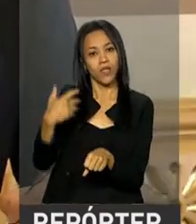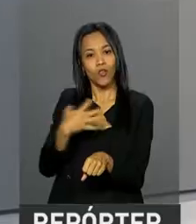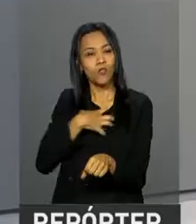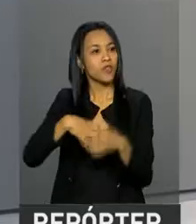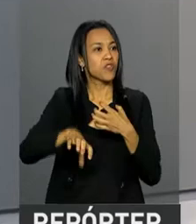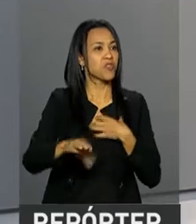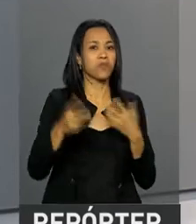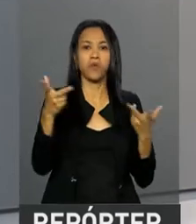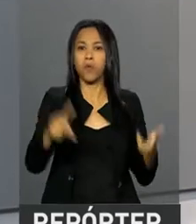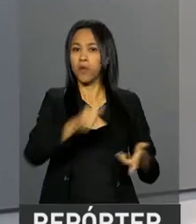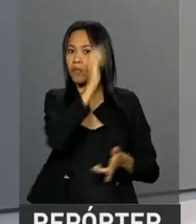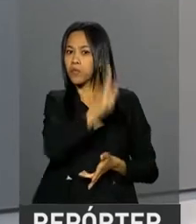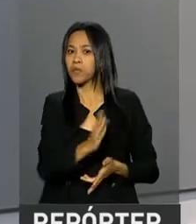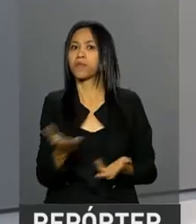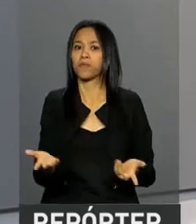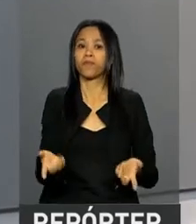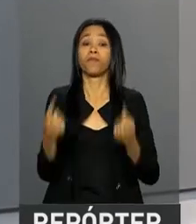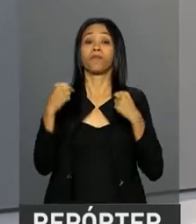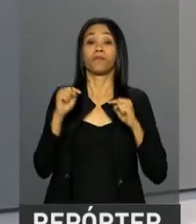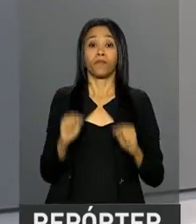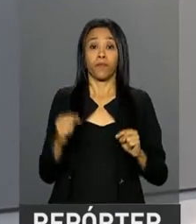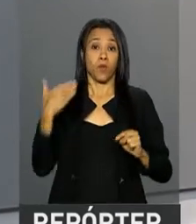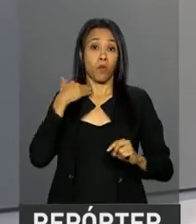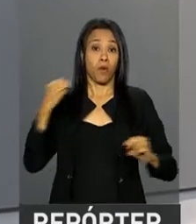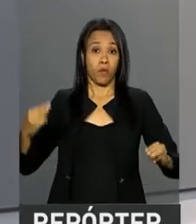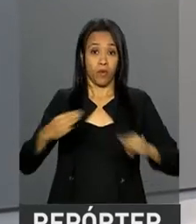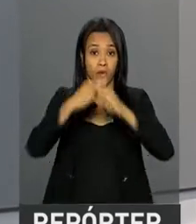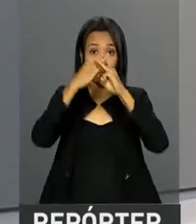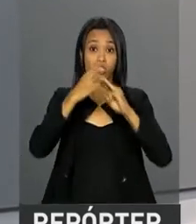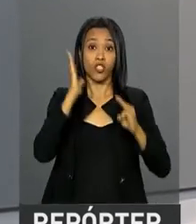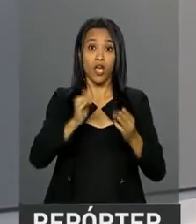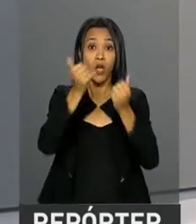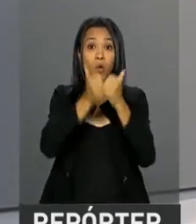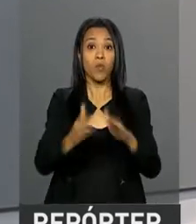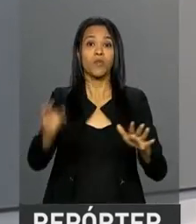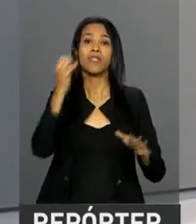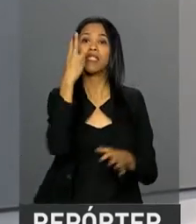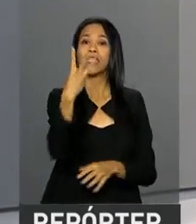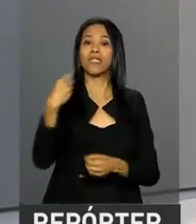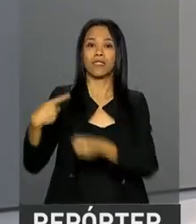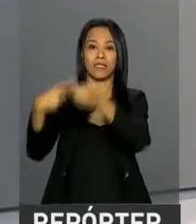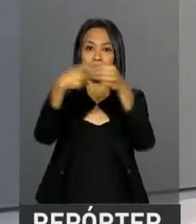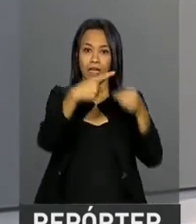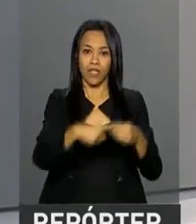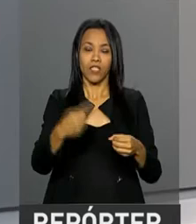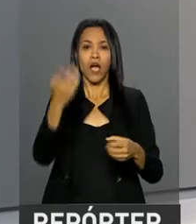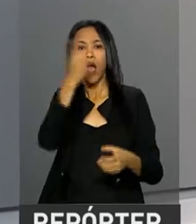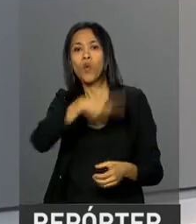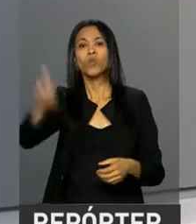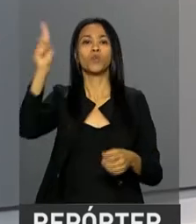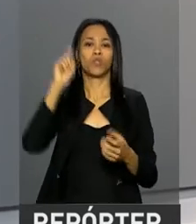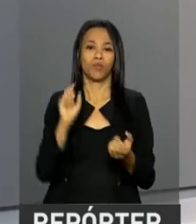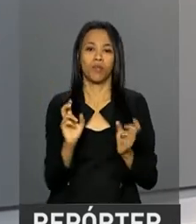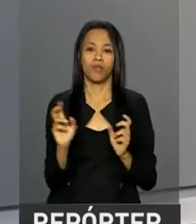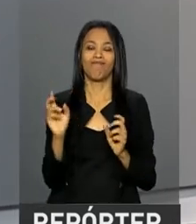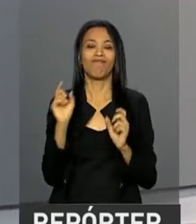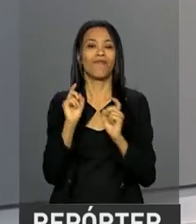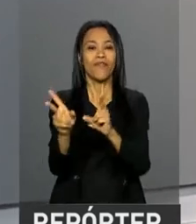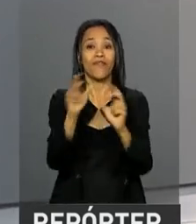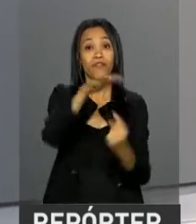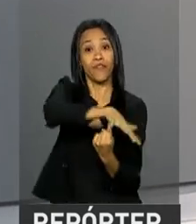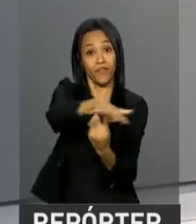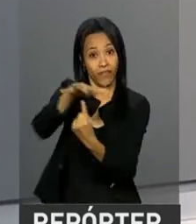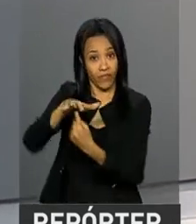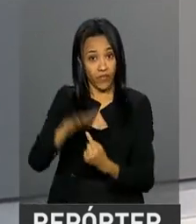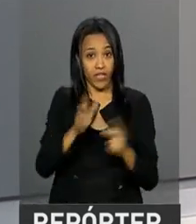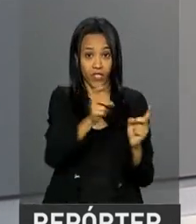Brasil. A Caixa Econômica Federal iniciou em 3 cidades a segunda e última rodada do Feirão da Casa Própria